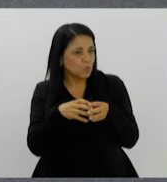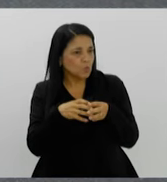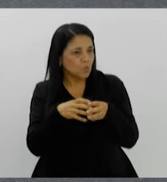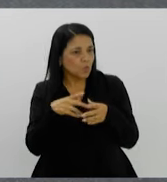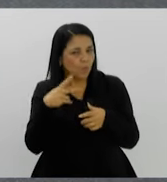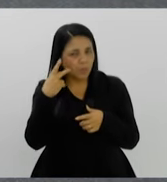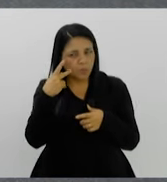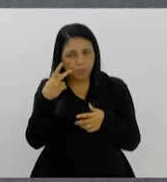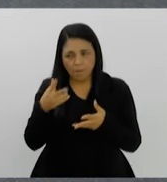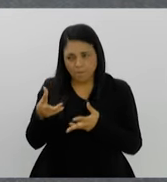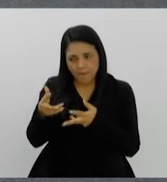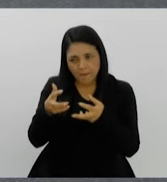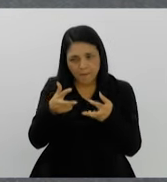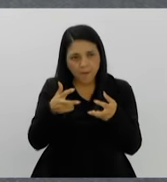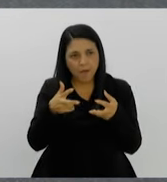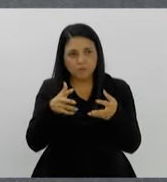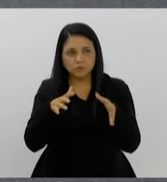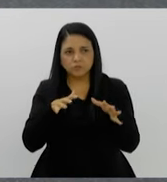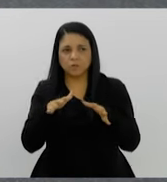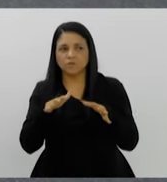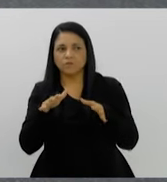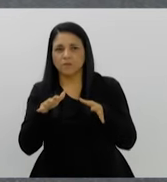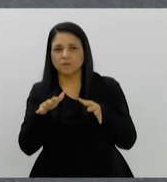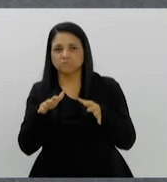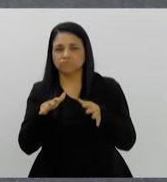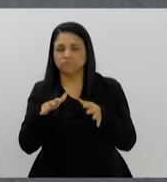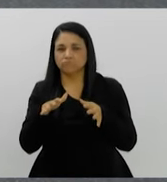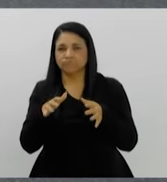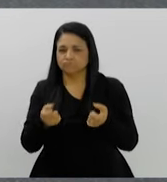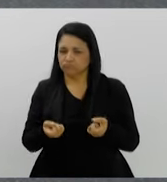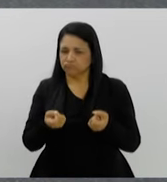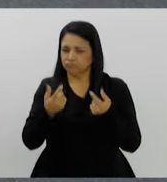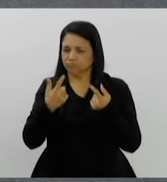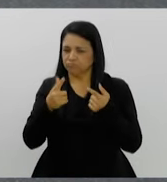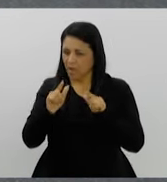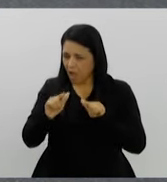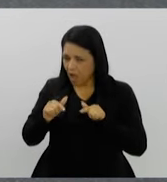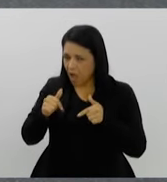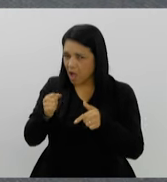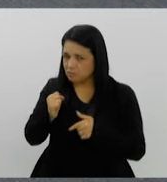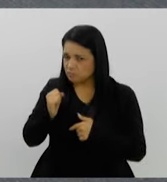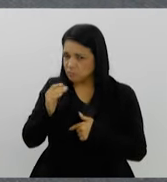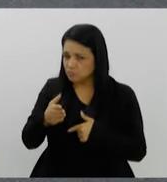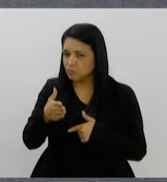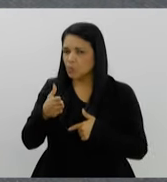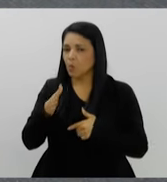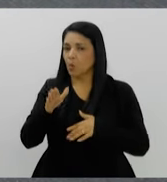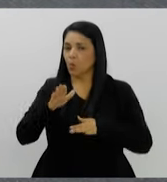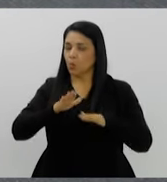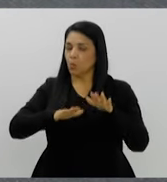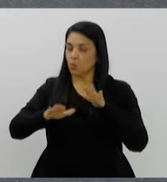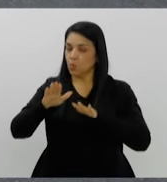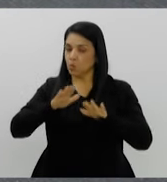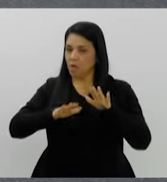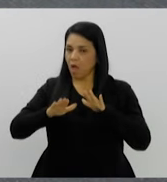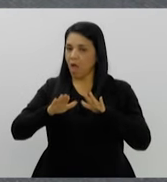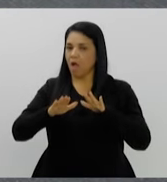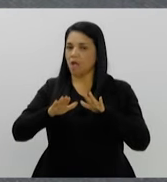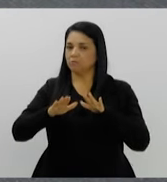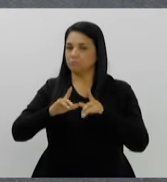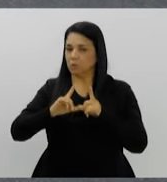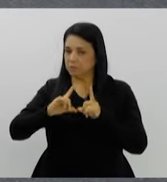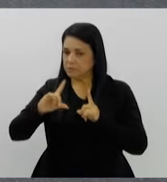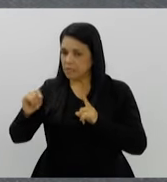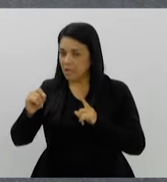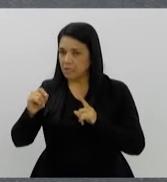esses movimentos e quem toma esse tipo de atitude tem que ter cuidado para quando sair do Poder não acabar sozinho